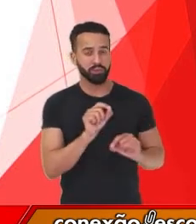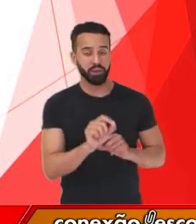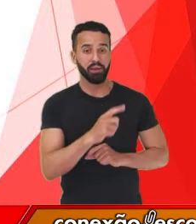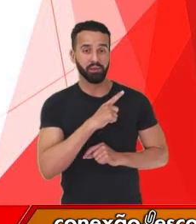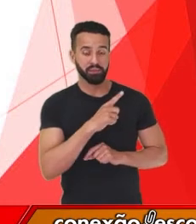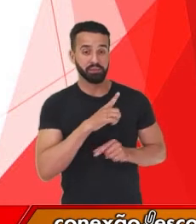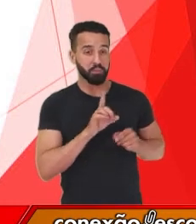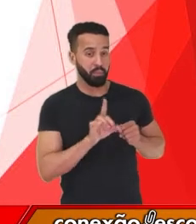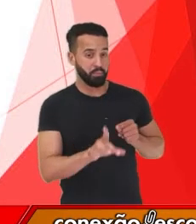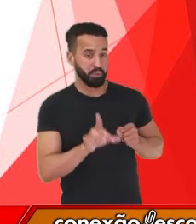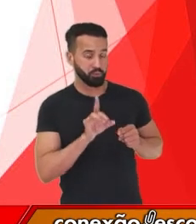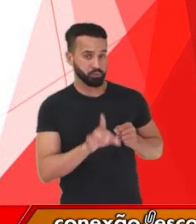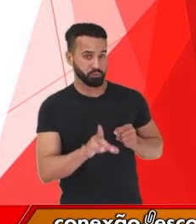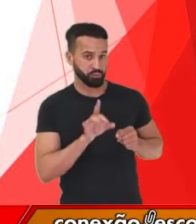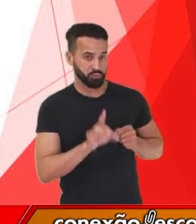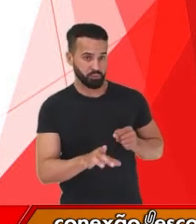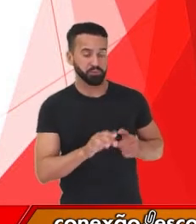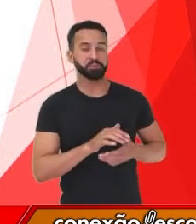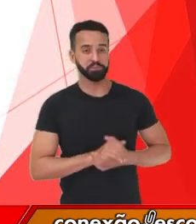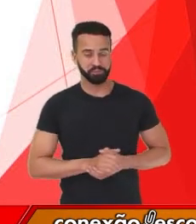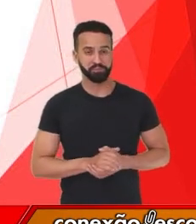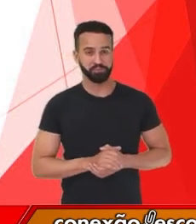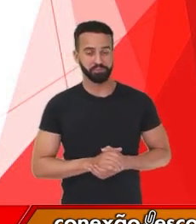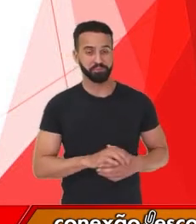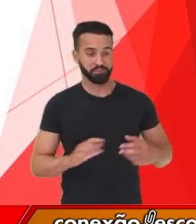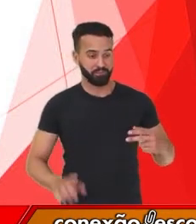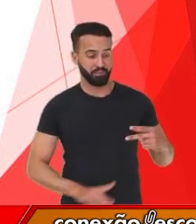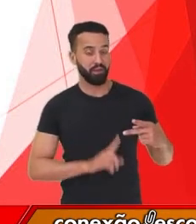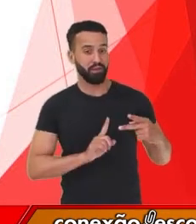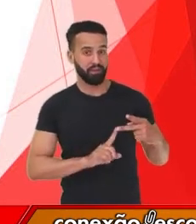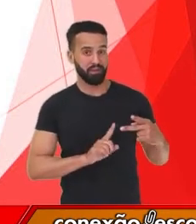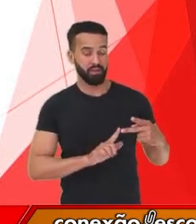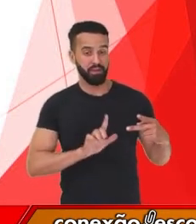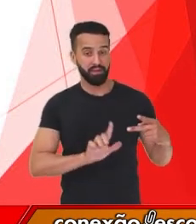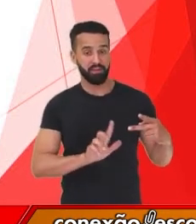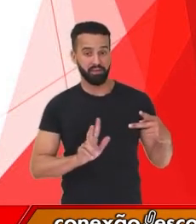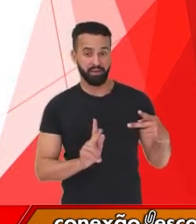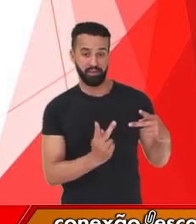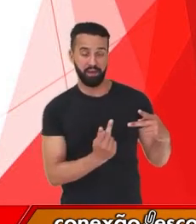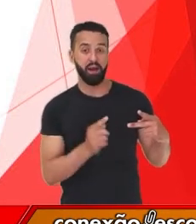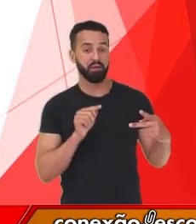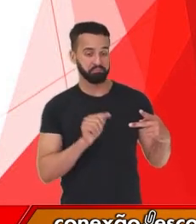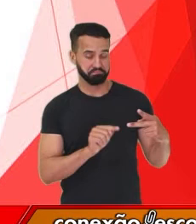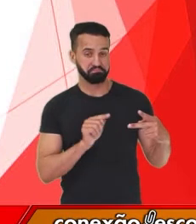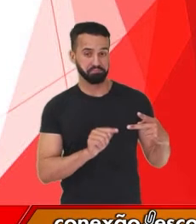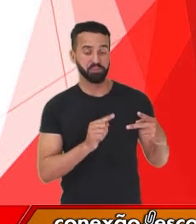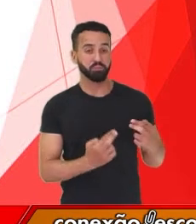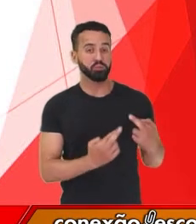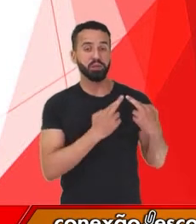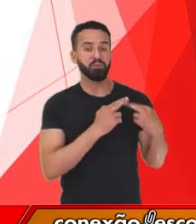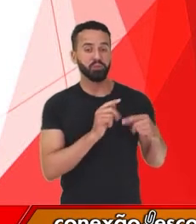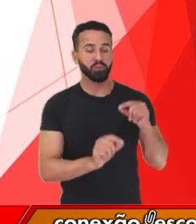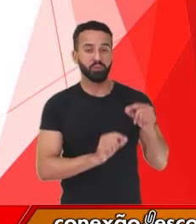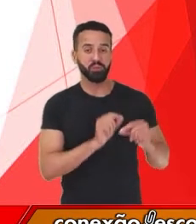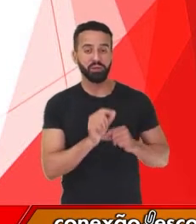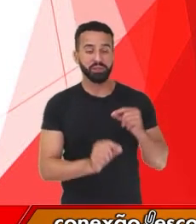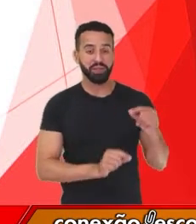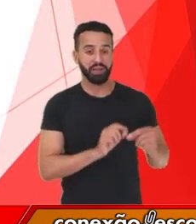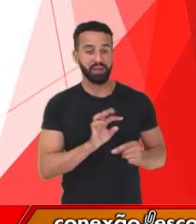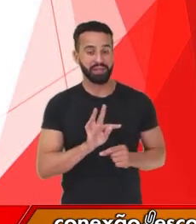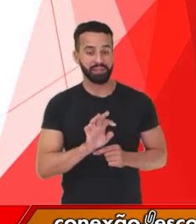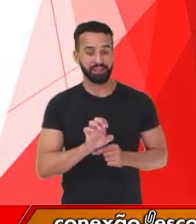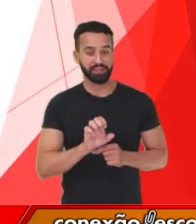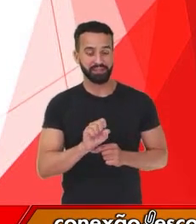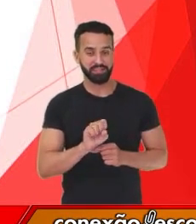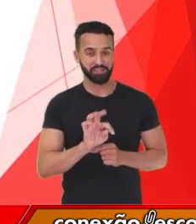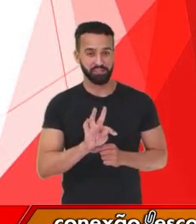dos espermatozoides. Já o hormônio LH vai ser responsável pela produção da testosterona, que